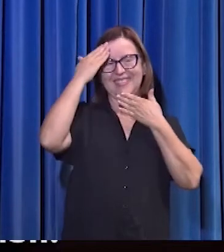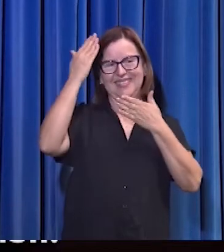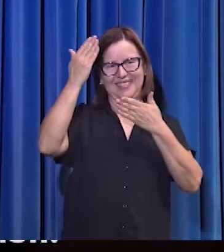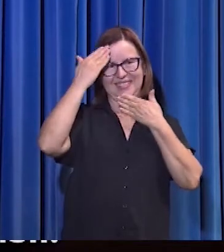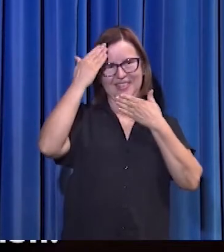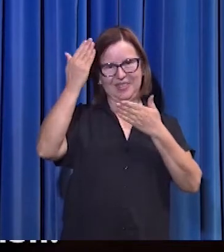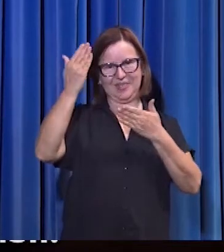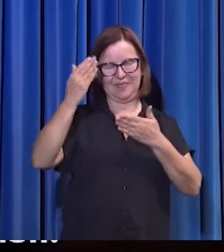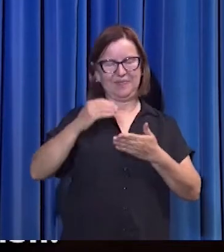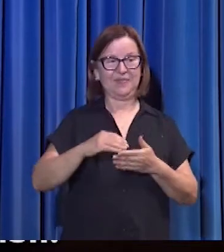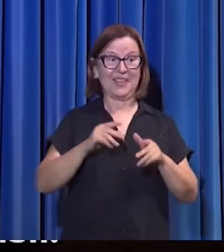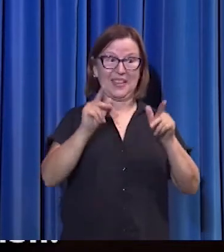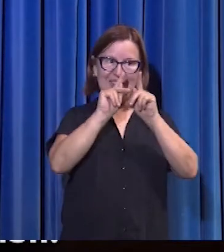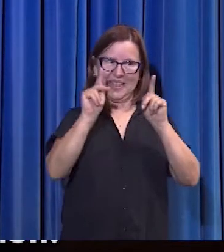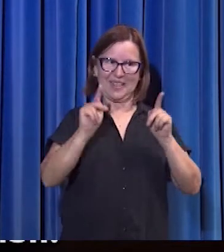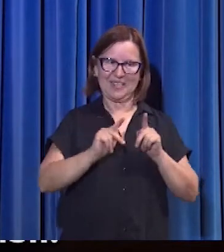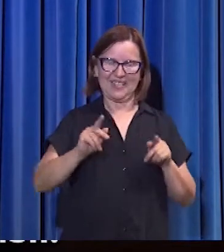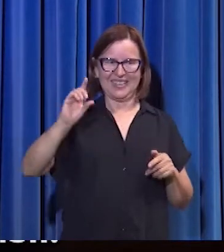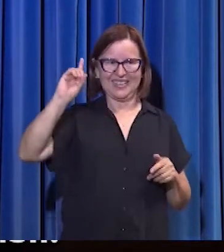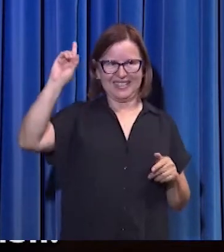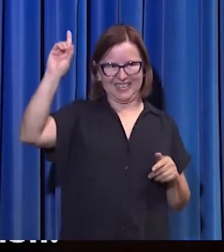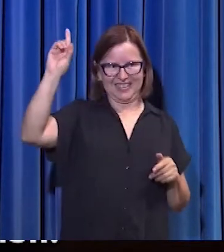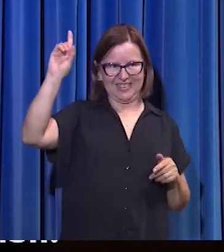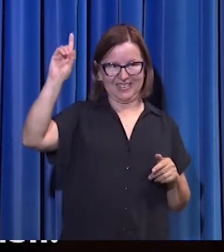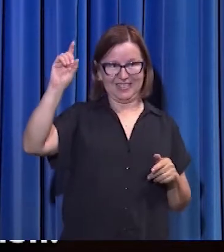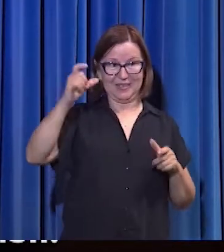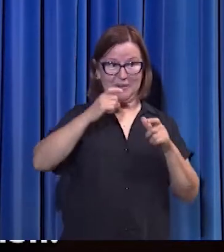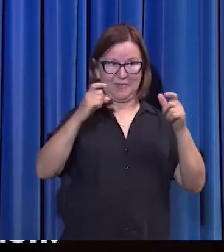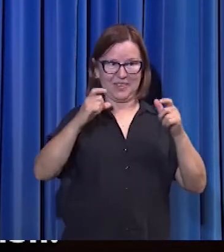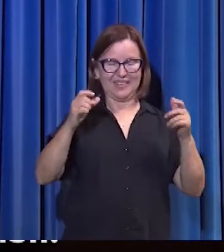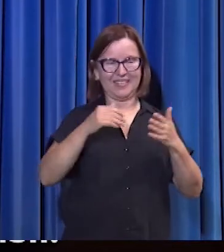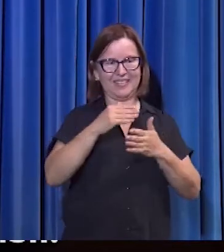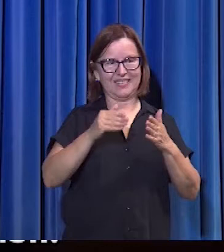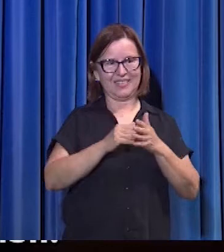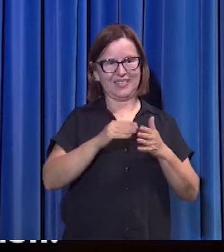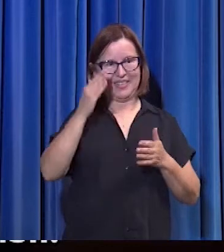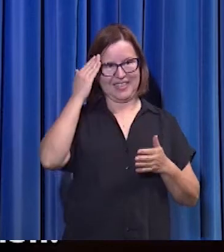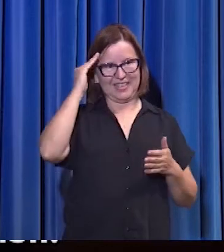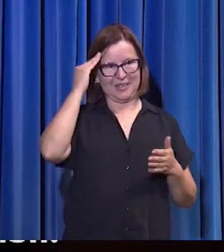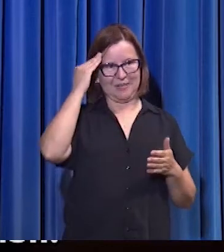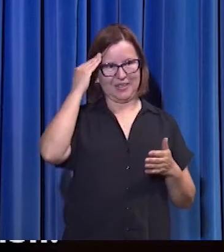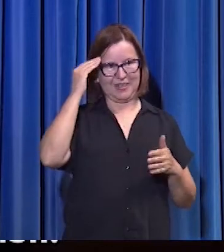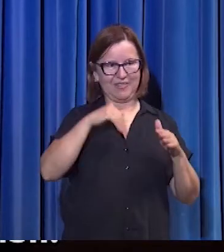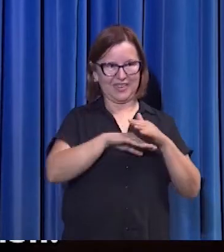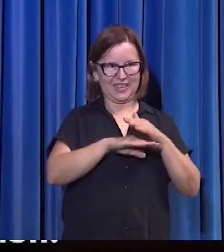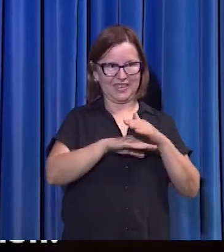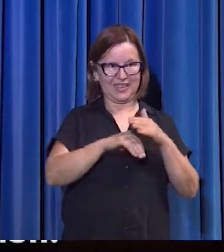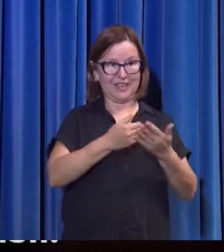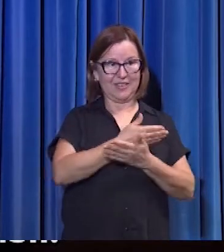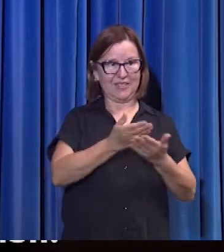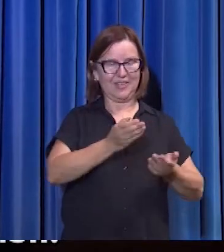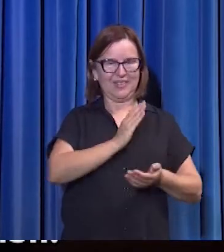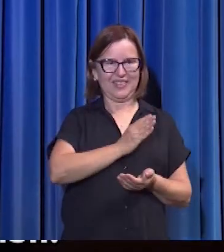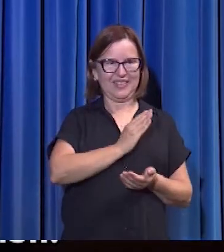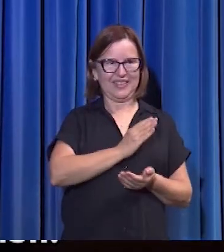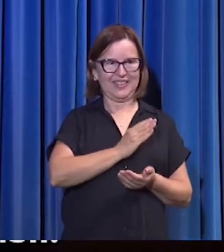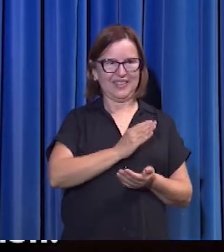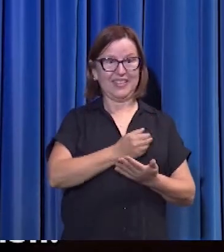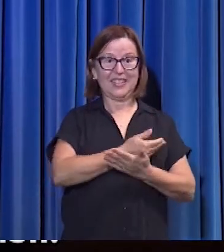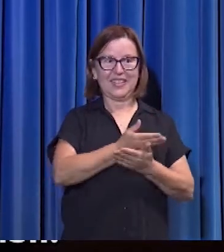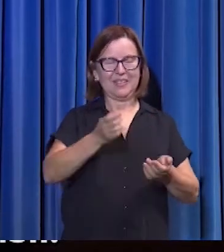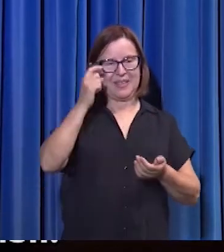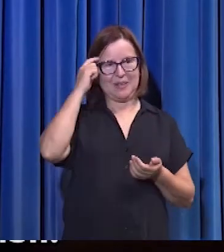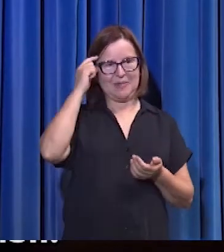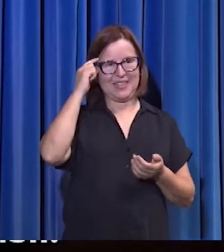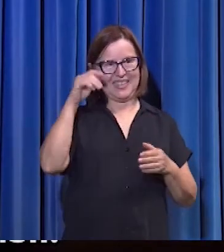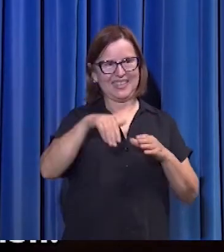graças. E a paz de Deus, que excede todo o entendimento, guardará o vosso coração e a vossa mente